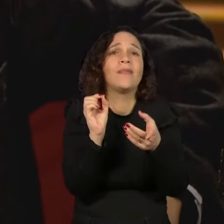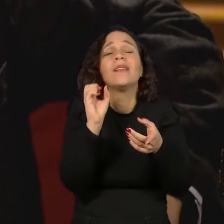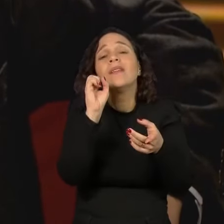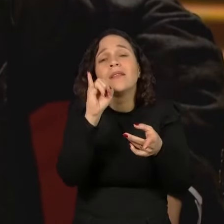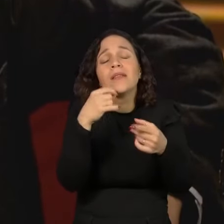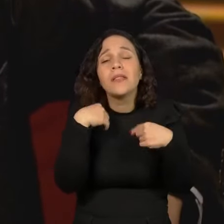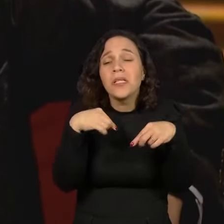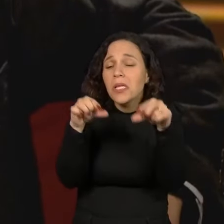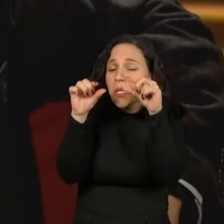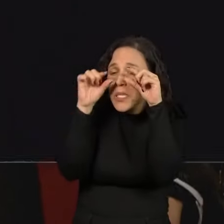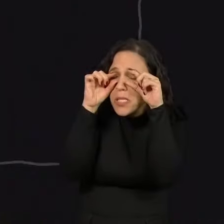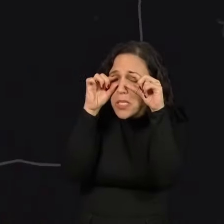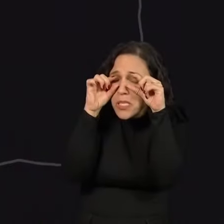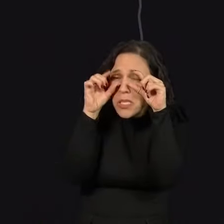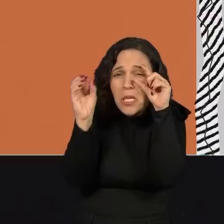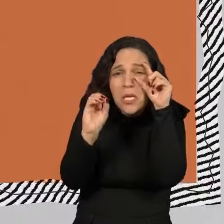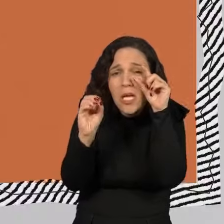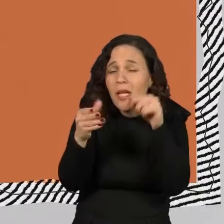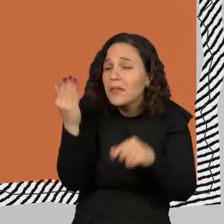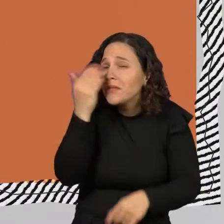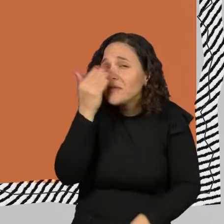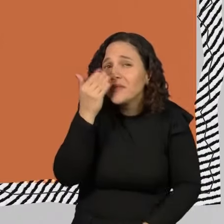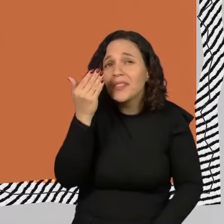leitura não vê